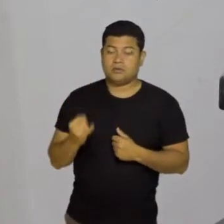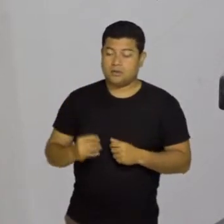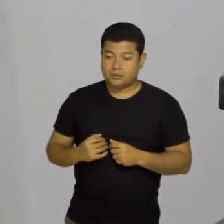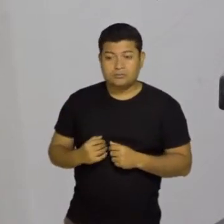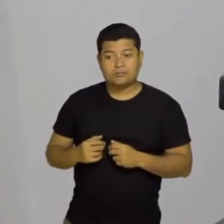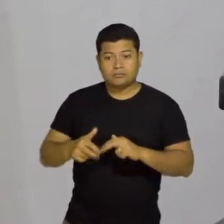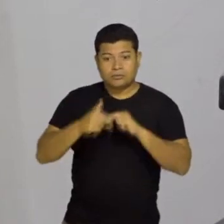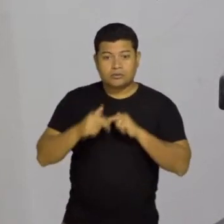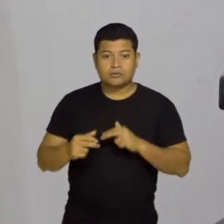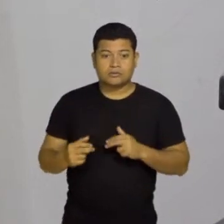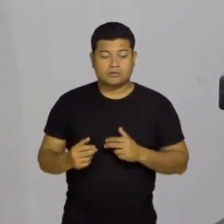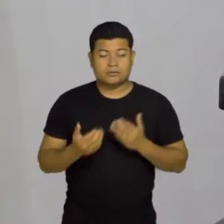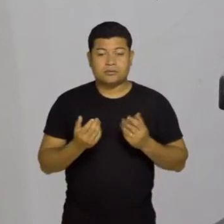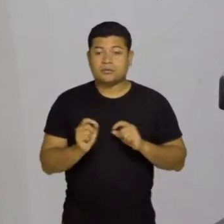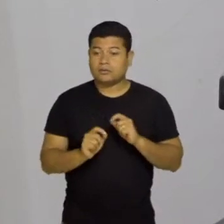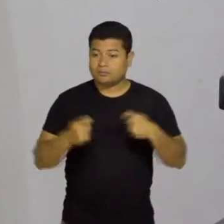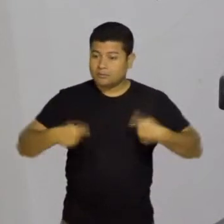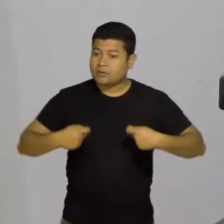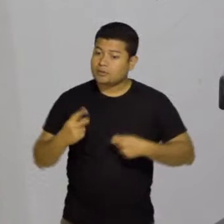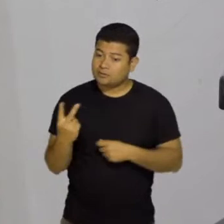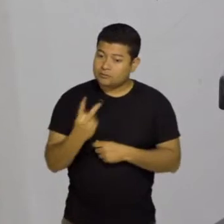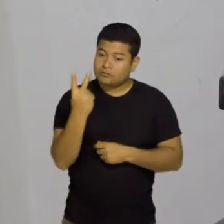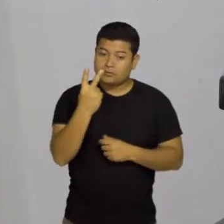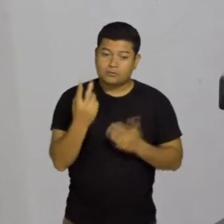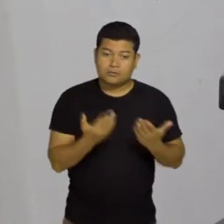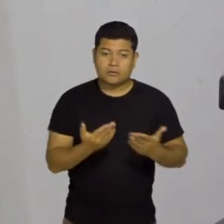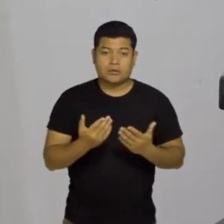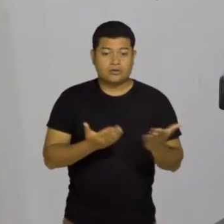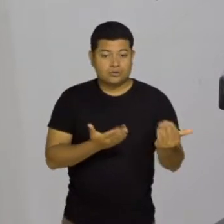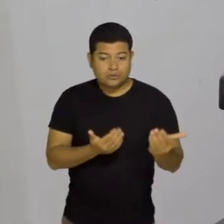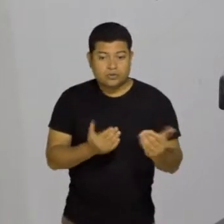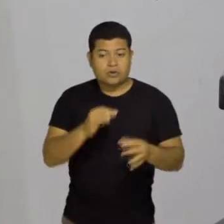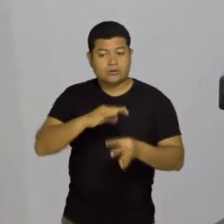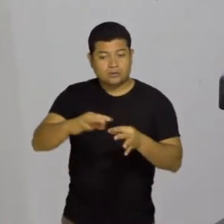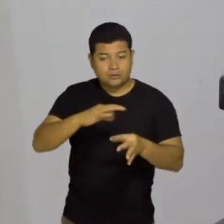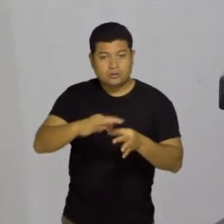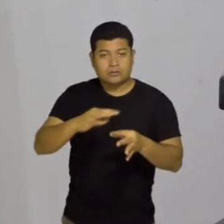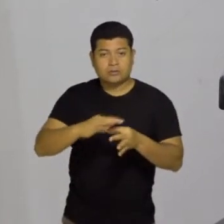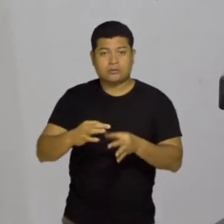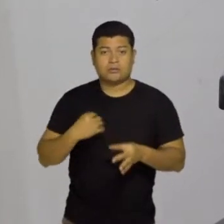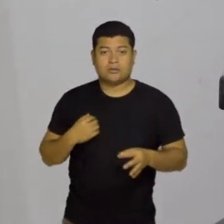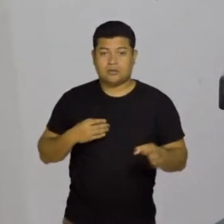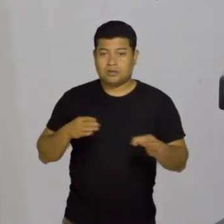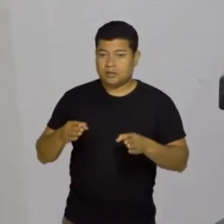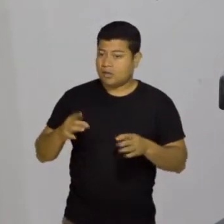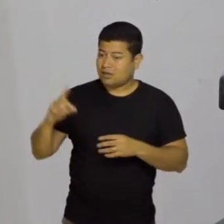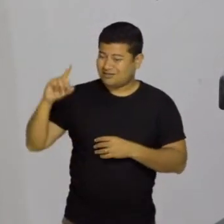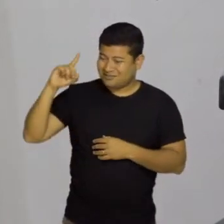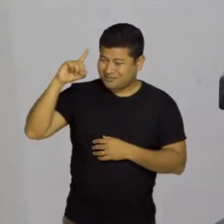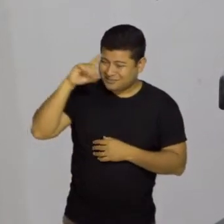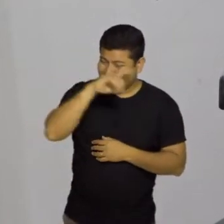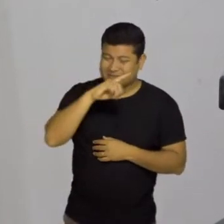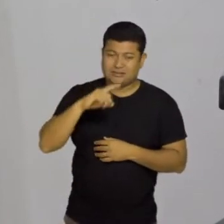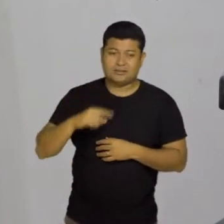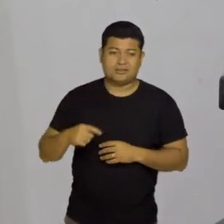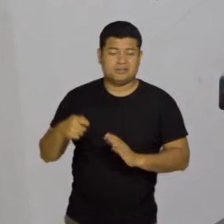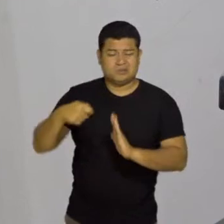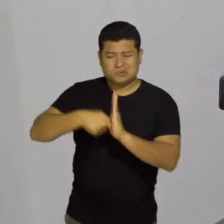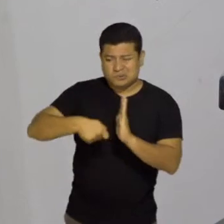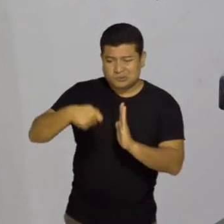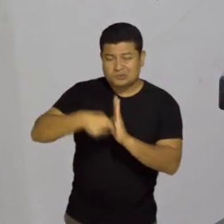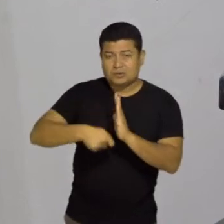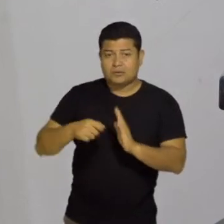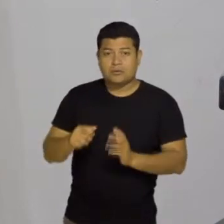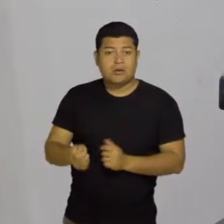instituição e aos jovens que, assim como eu, estão passando por dificuldades e não sabem sobre o